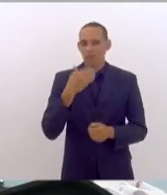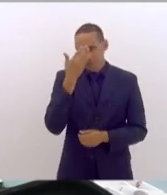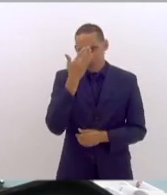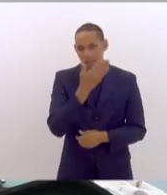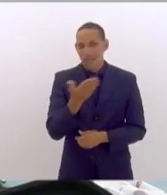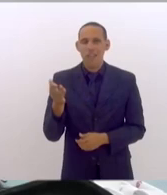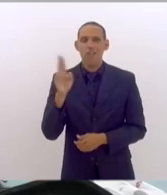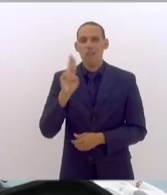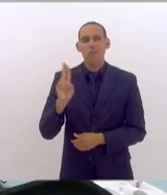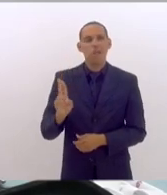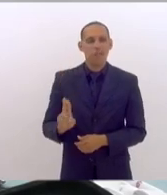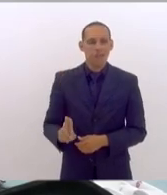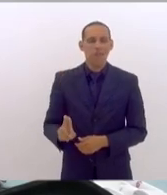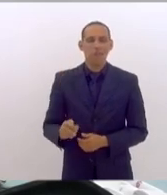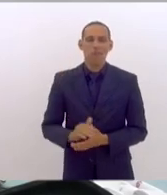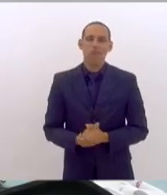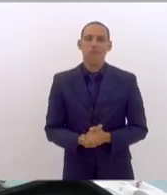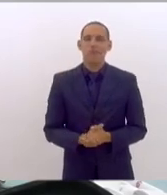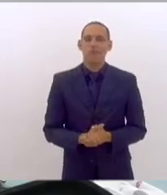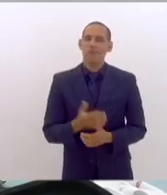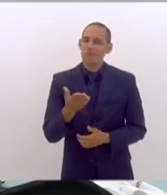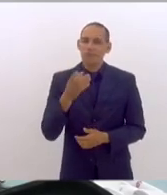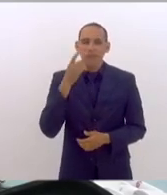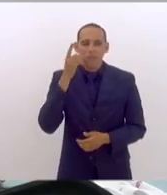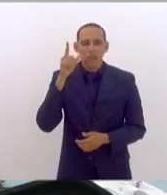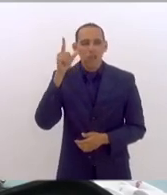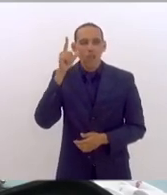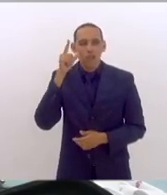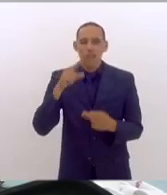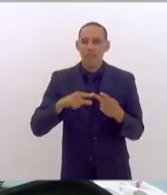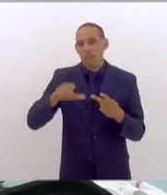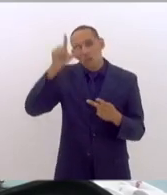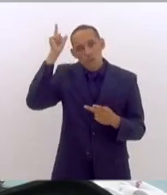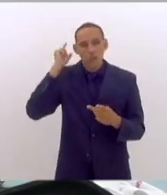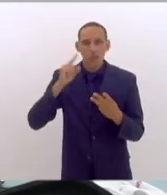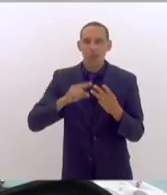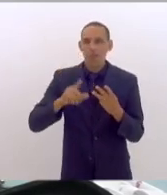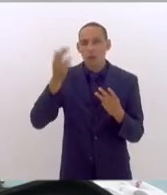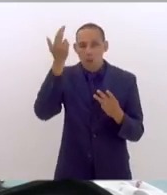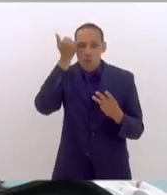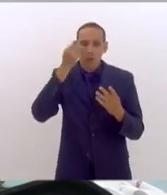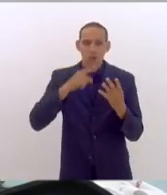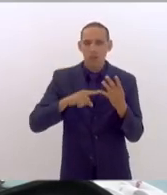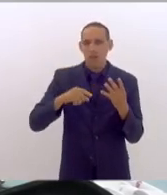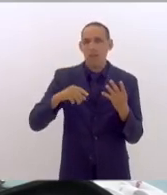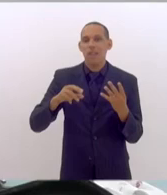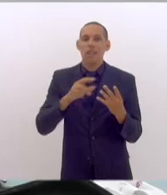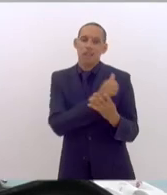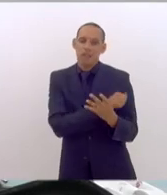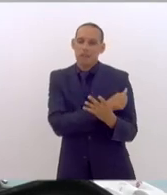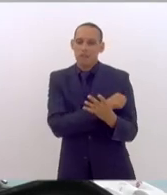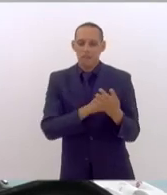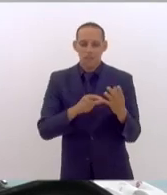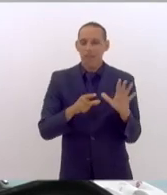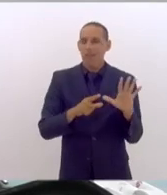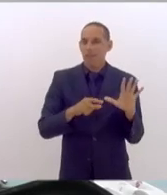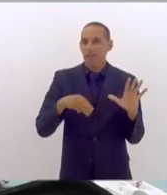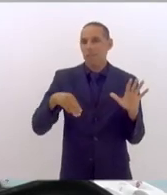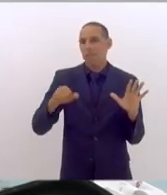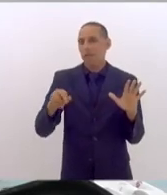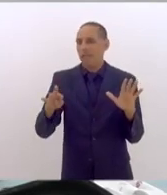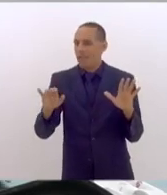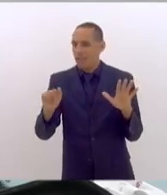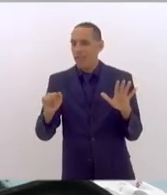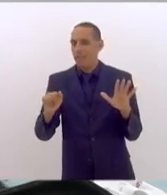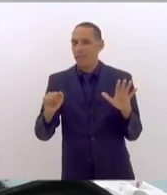e finalmente a deputada Lucinha o Deputado Luiz Paulo Deputado Aliomar deputada Rejane Deputado ele tá na